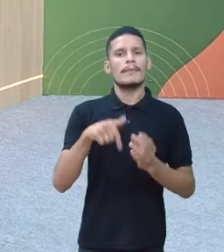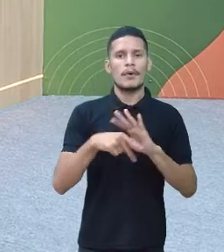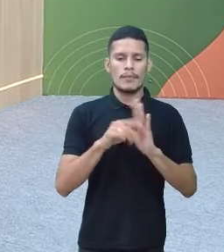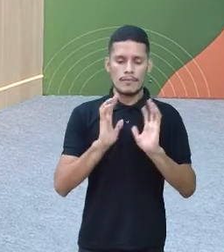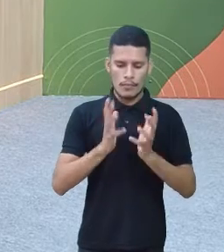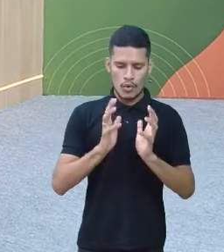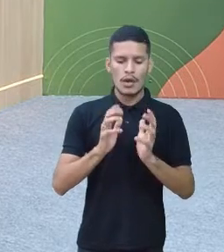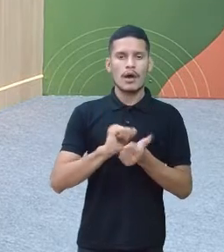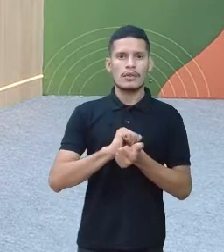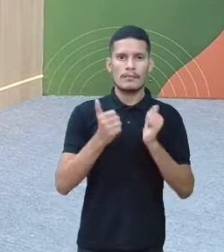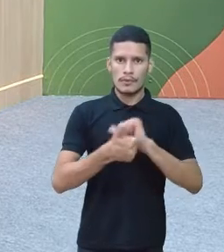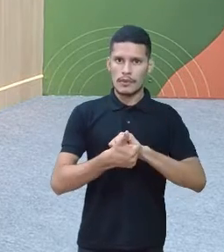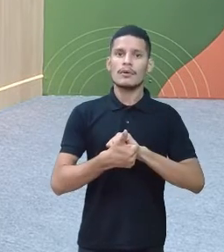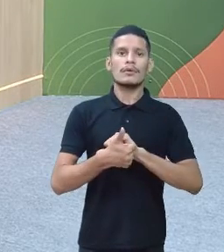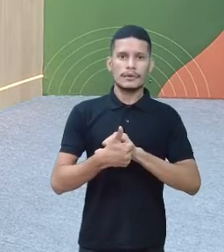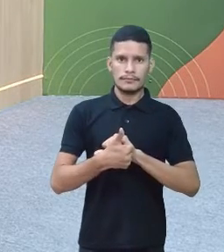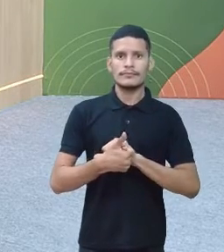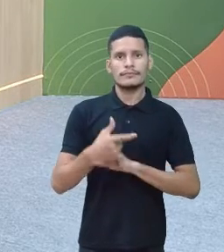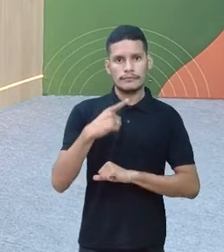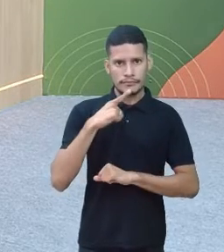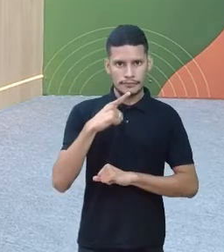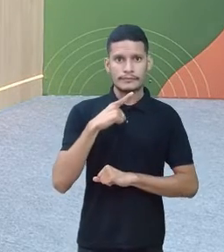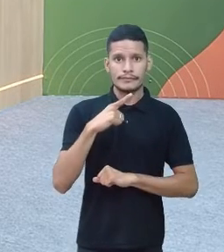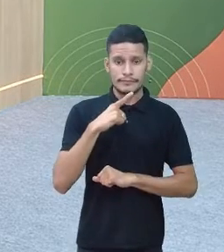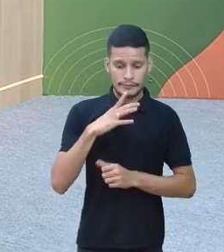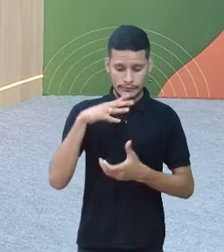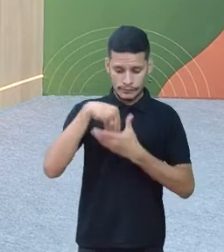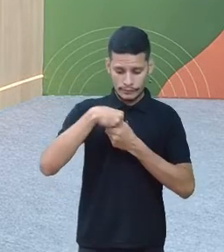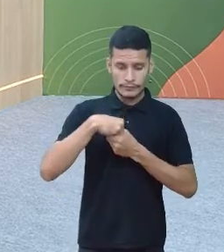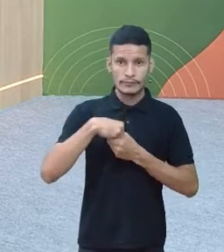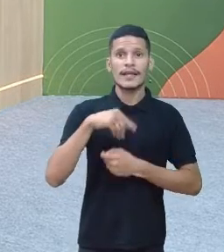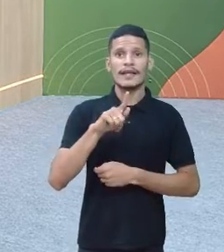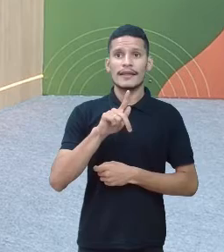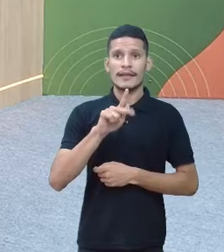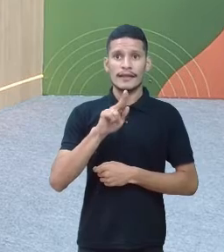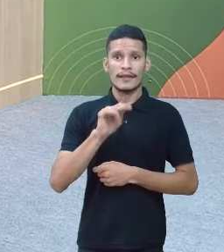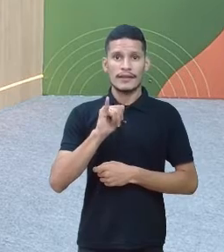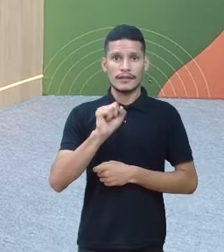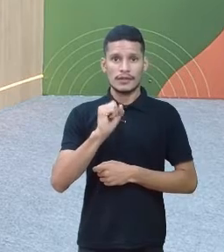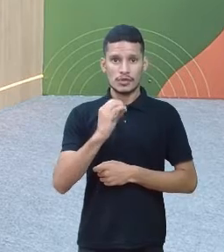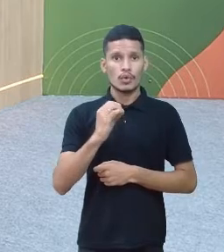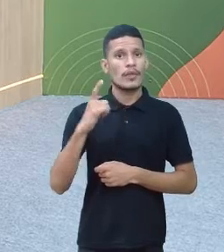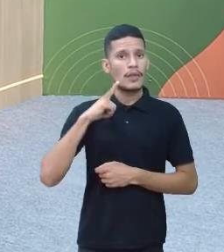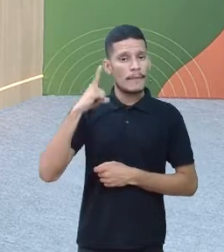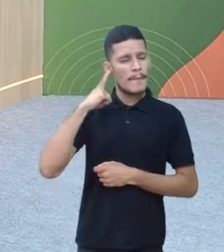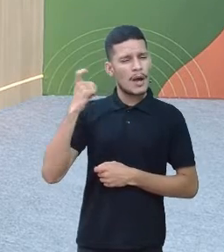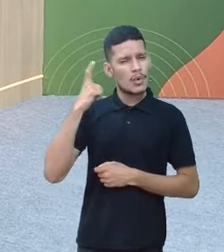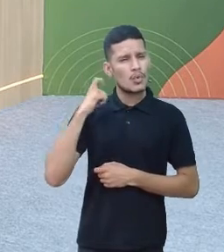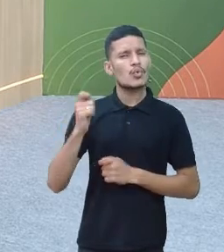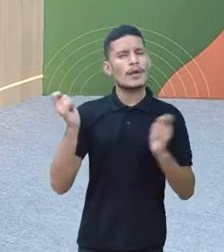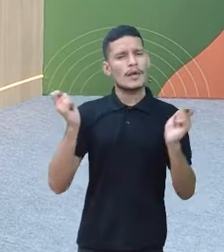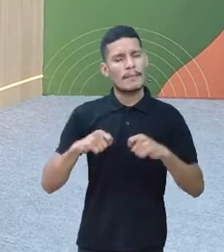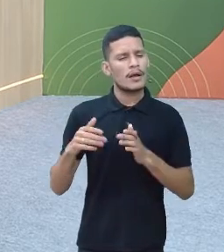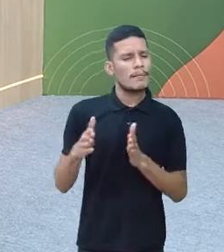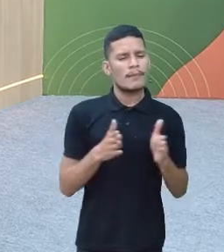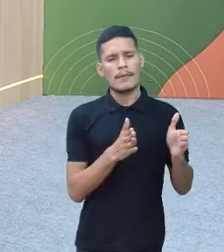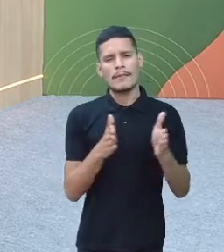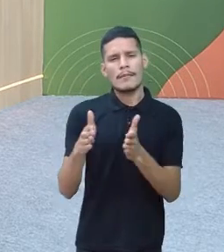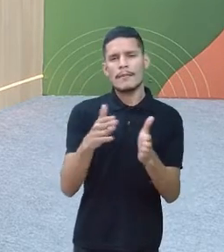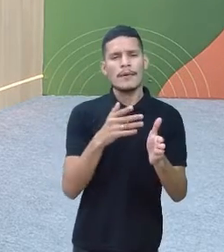bola adaptada, né? Que ela tem um guiso que faz um barulho que vai guiar o caminho da